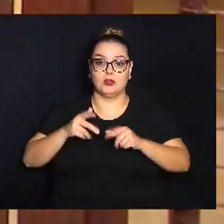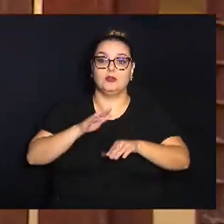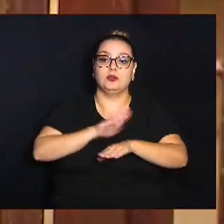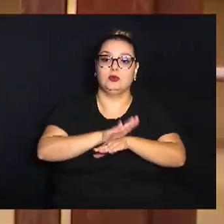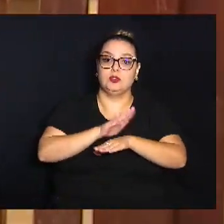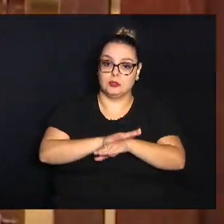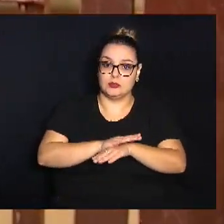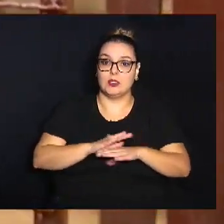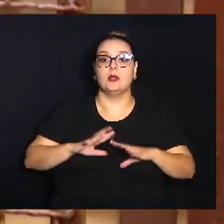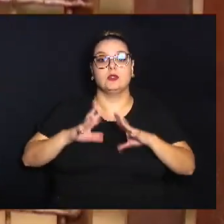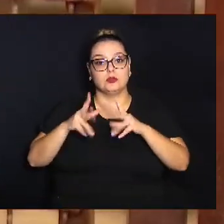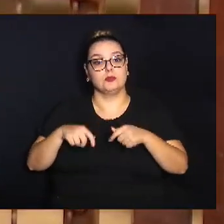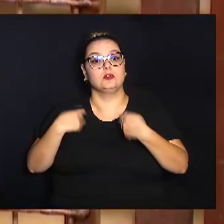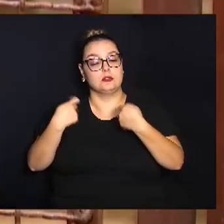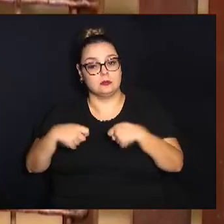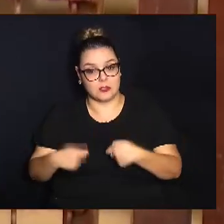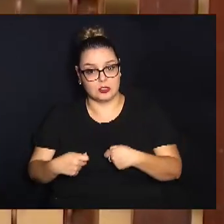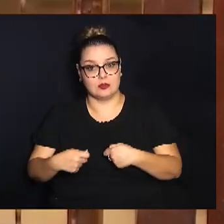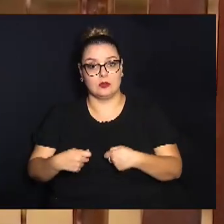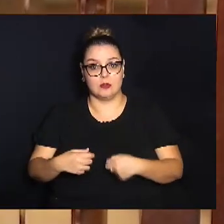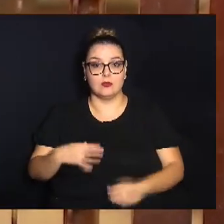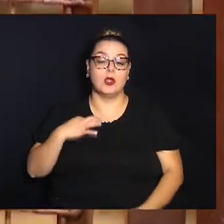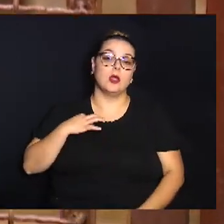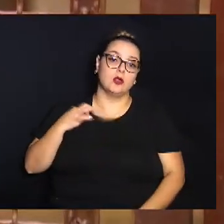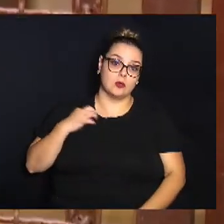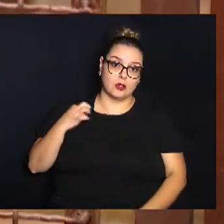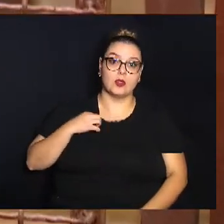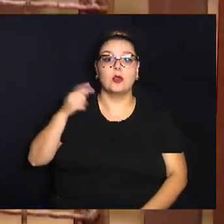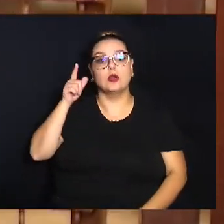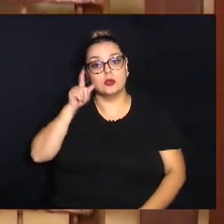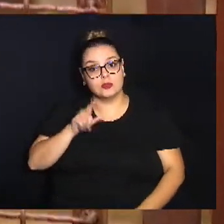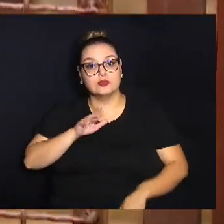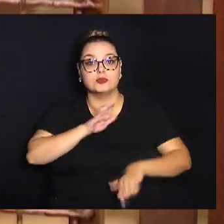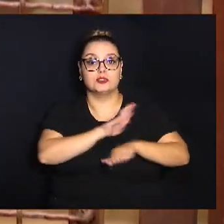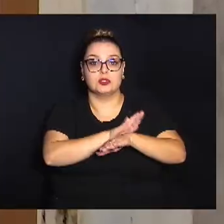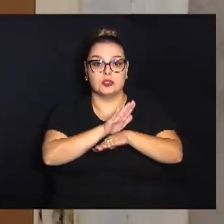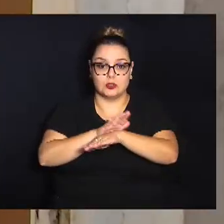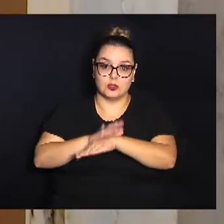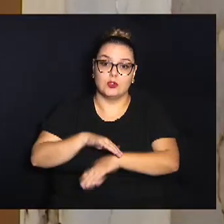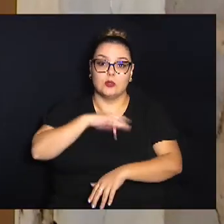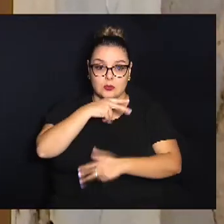assistência necessária para o voluntário conseguir auxiliar o